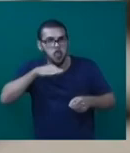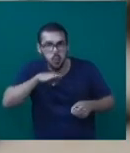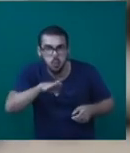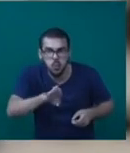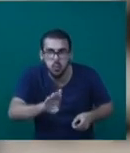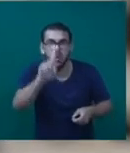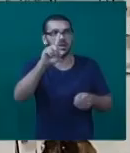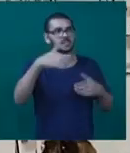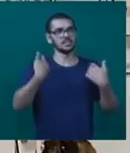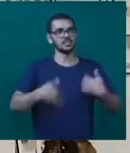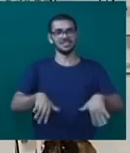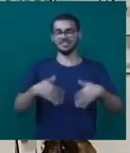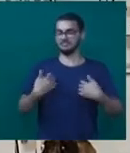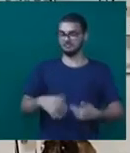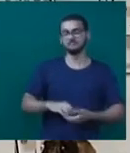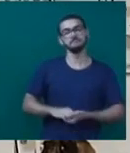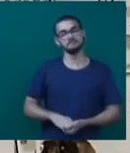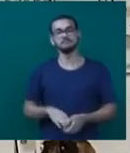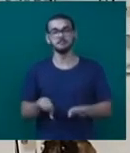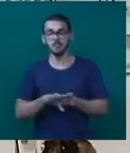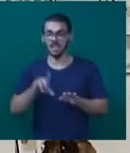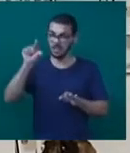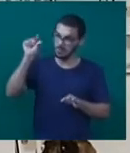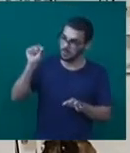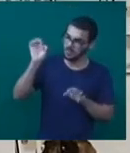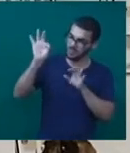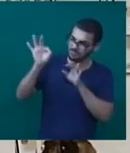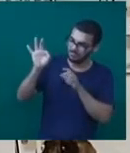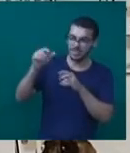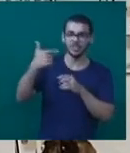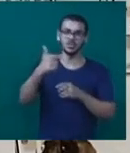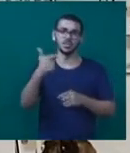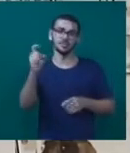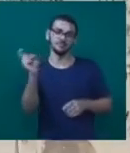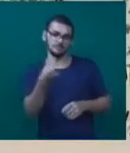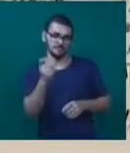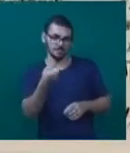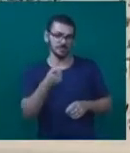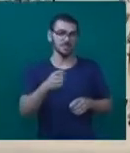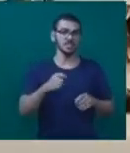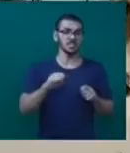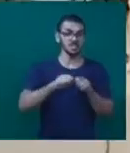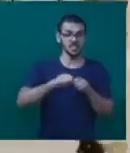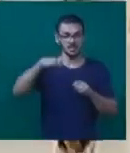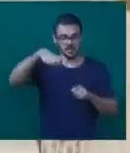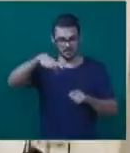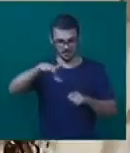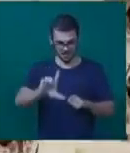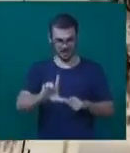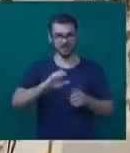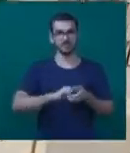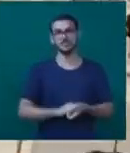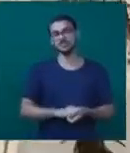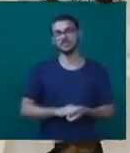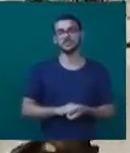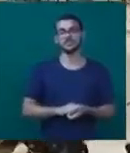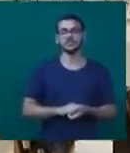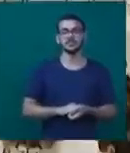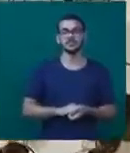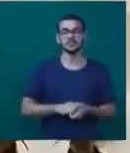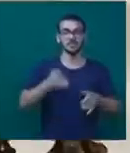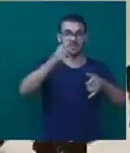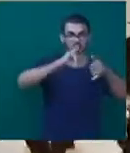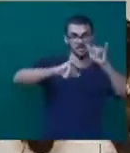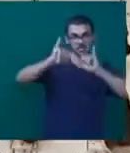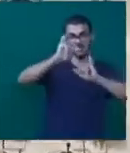pequena abelha tem. Estas menores são abelhas sem ferrão e produzem mel. No Laboratório de Ecologia e Comportamento de Abelhas